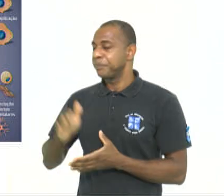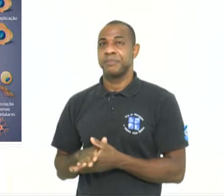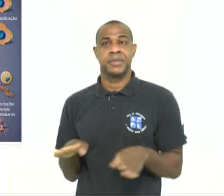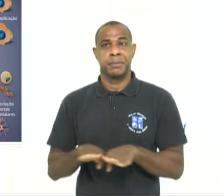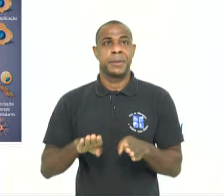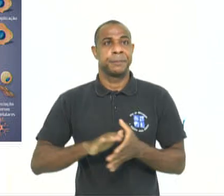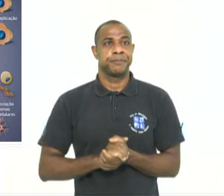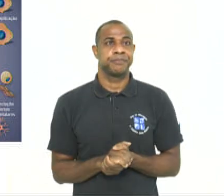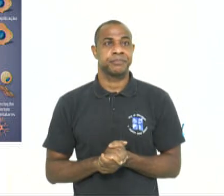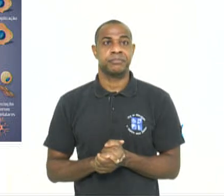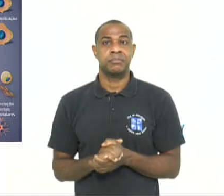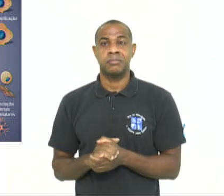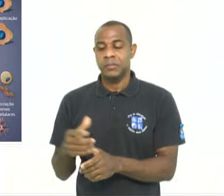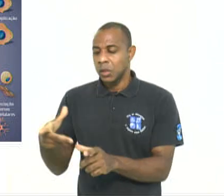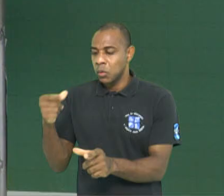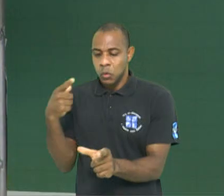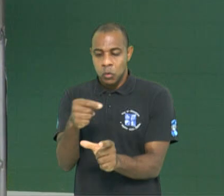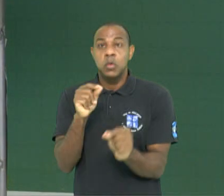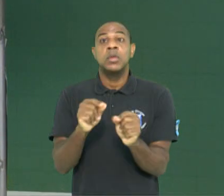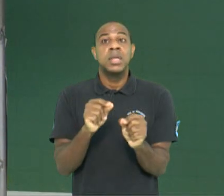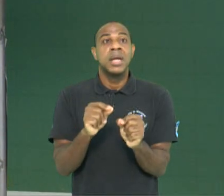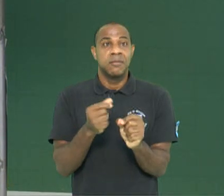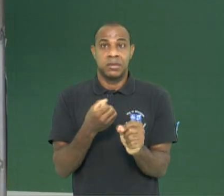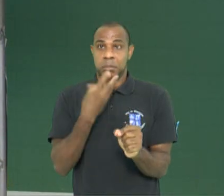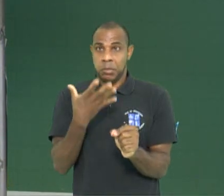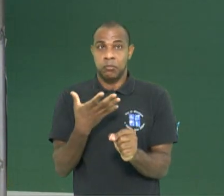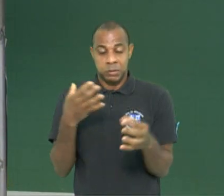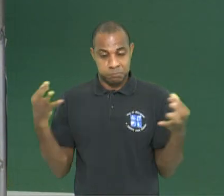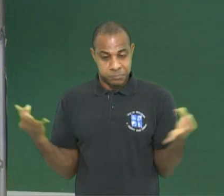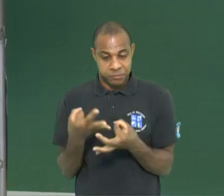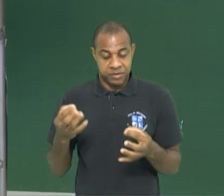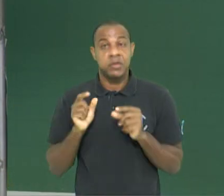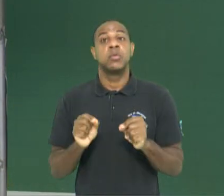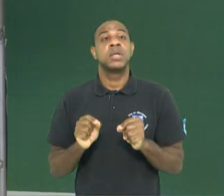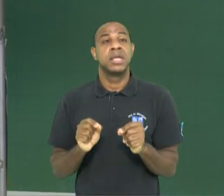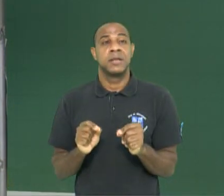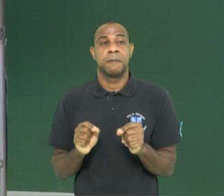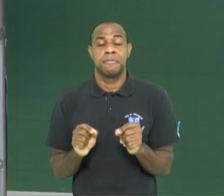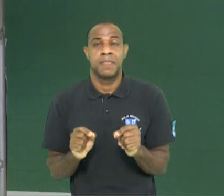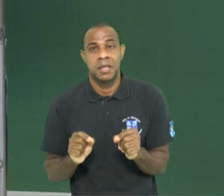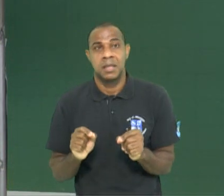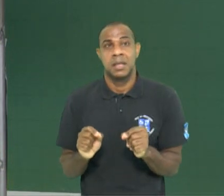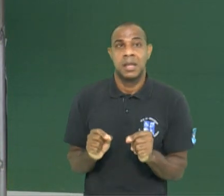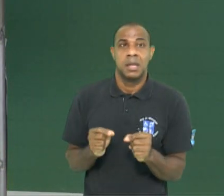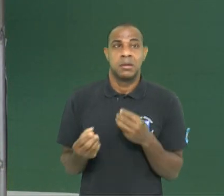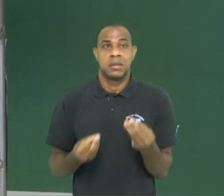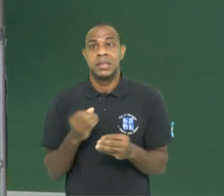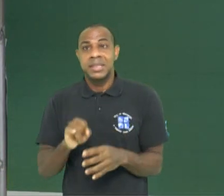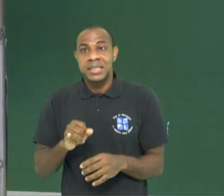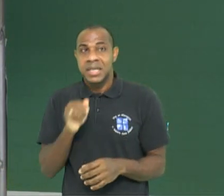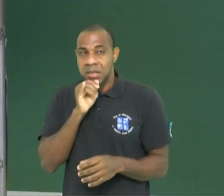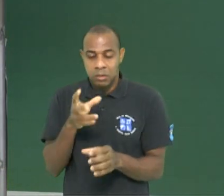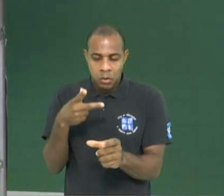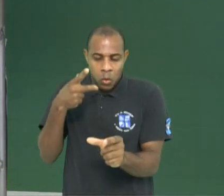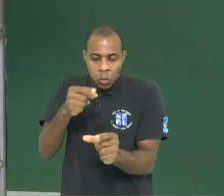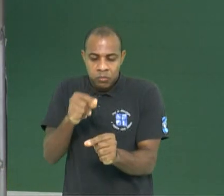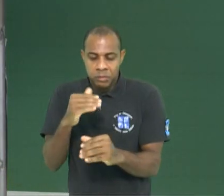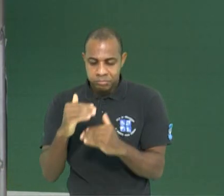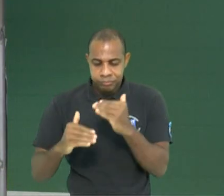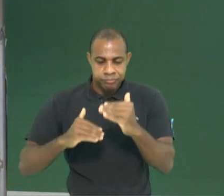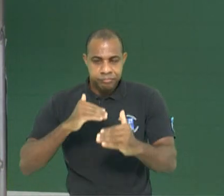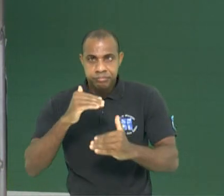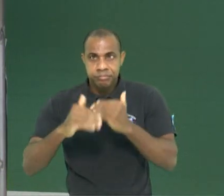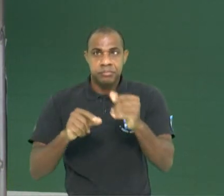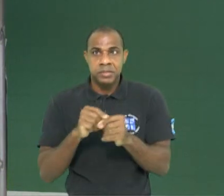ali. O transplante vai ser um sucesso mesmo, vai ser assim, vai ter um resultado bom quando essa medula já começar a